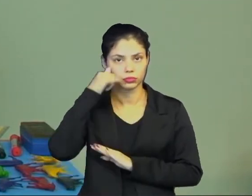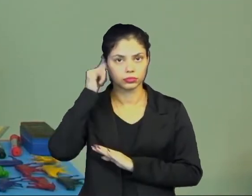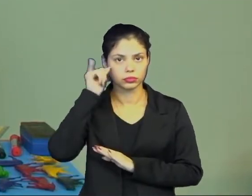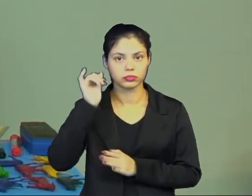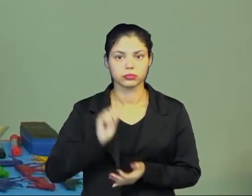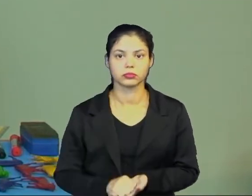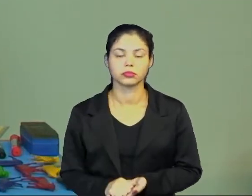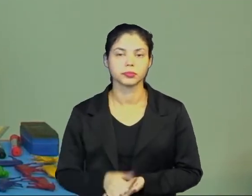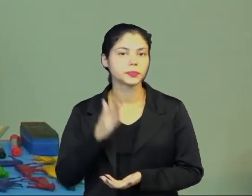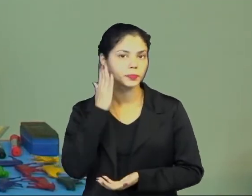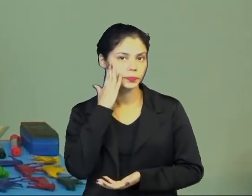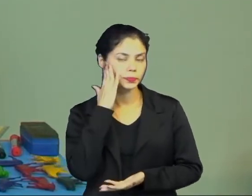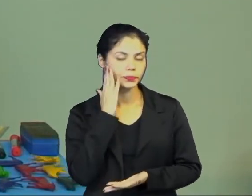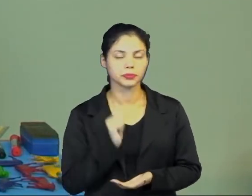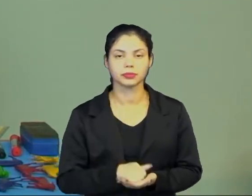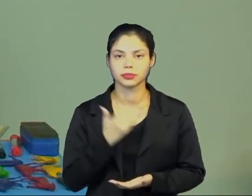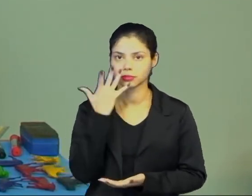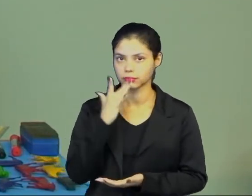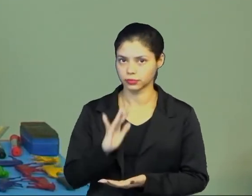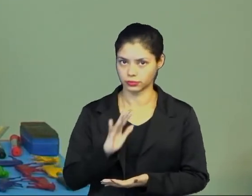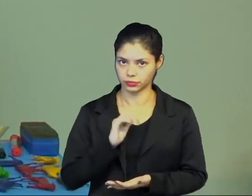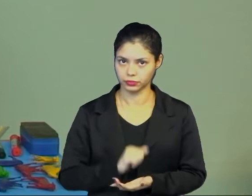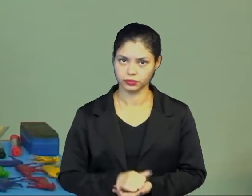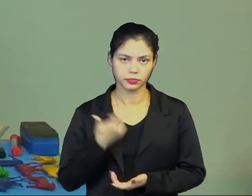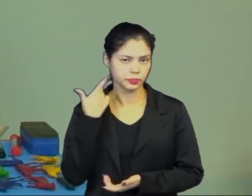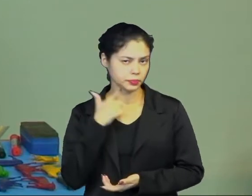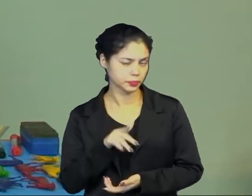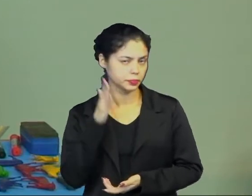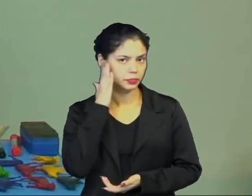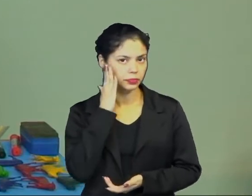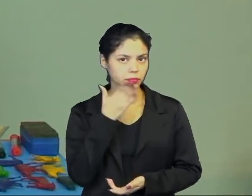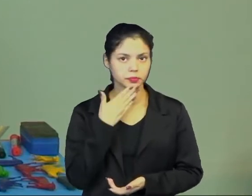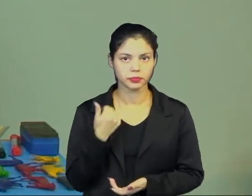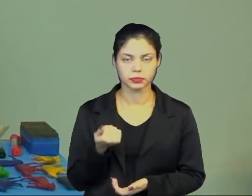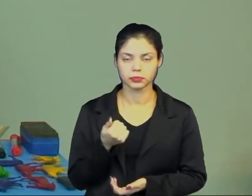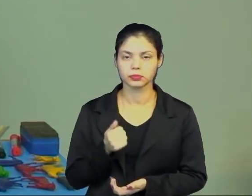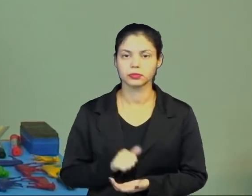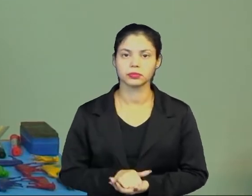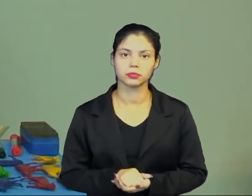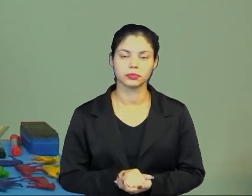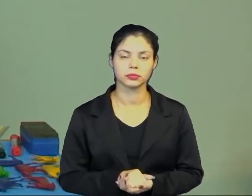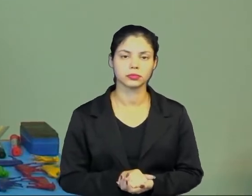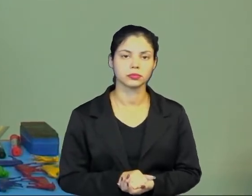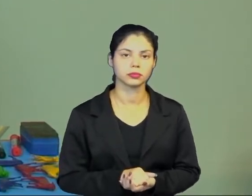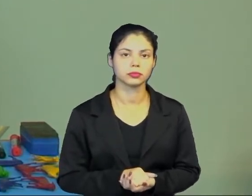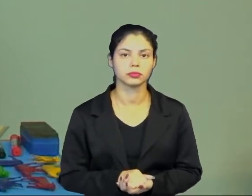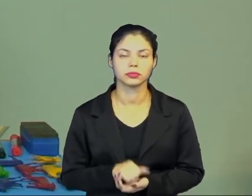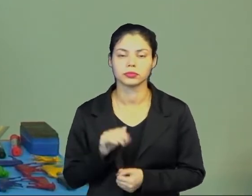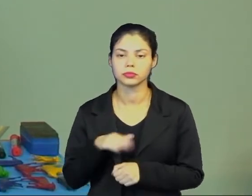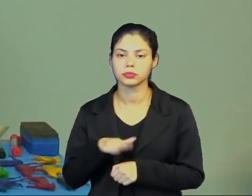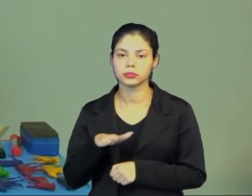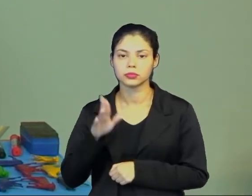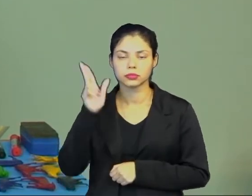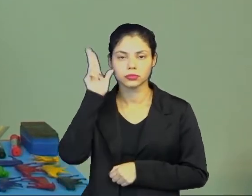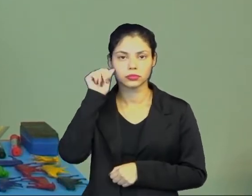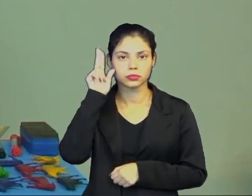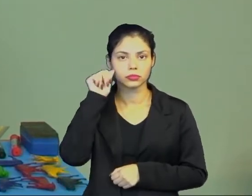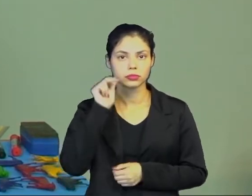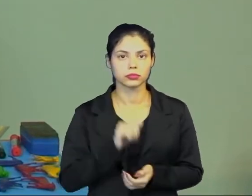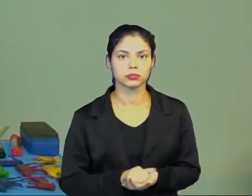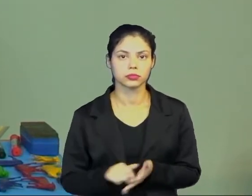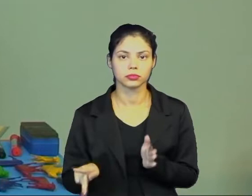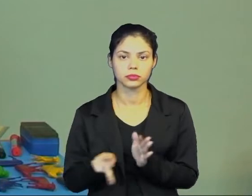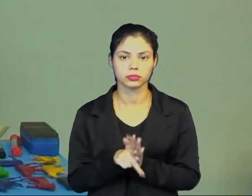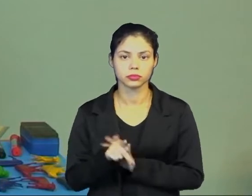bois. Entenderam, crianças? Conseguiram compreender direitinho? Eu tenho mais cavalos